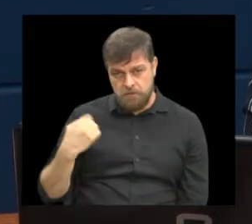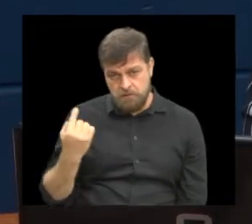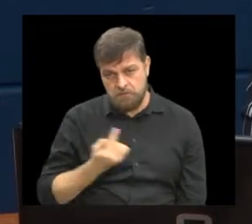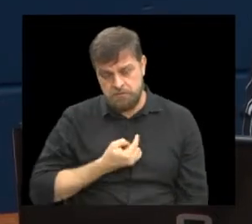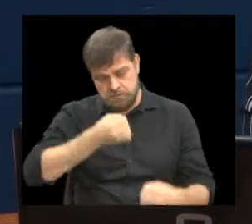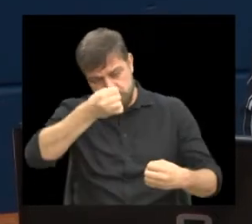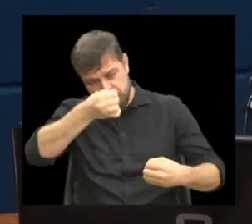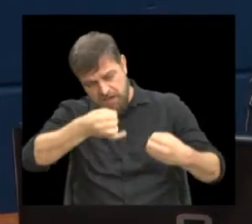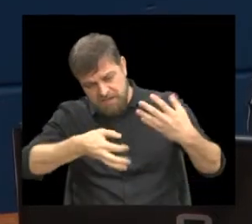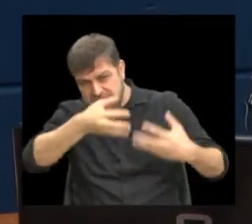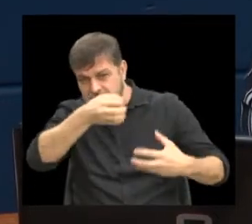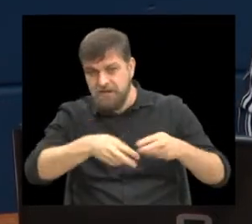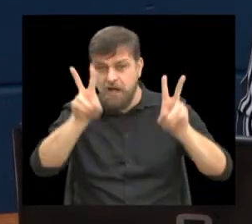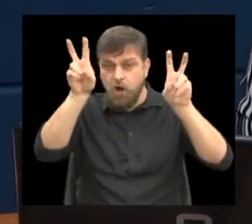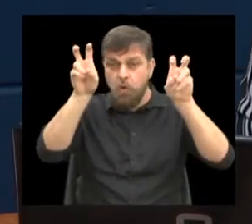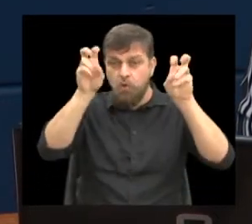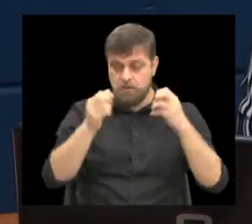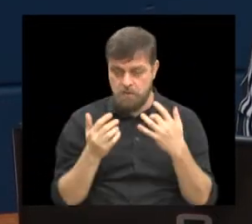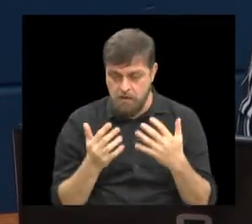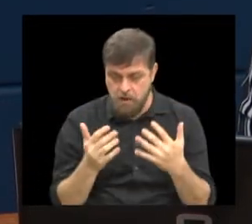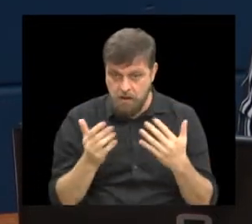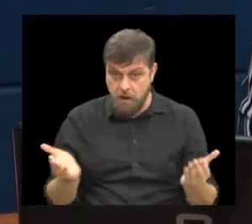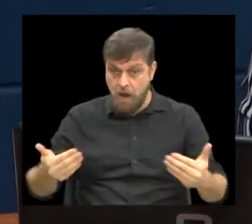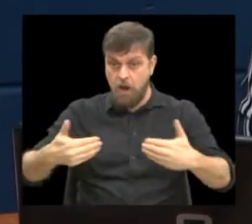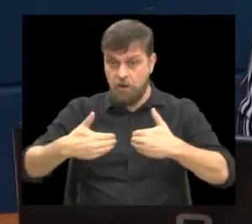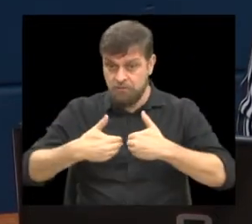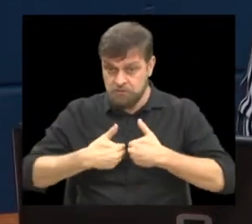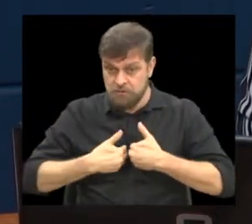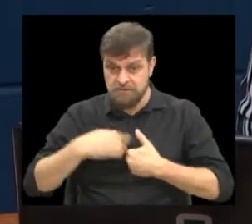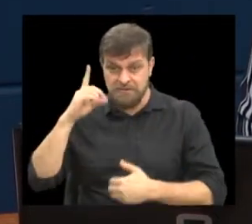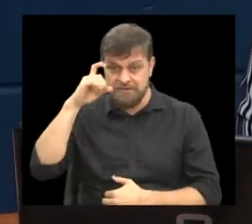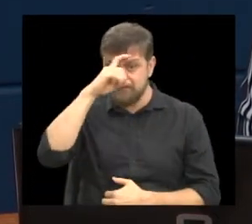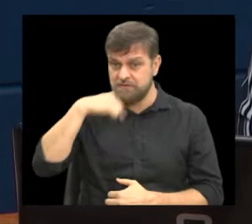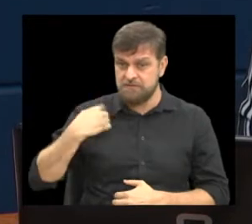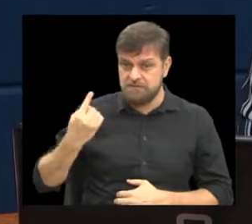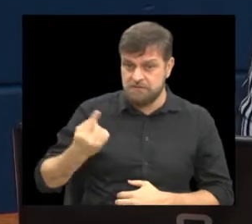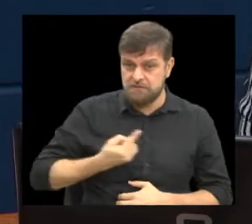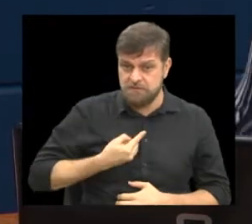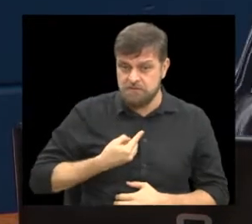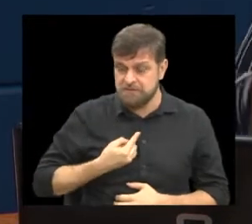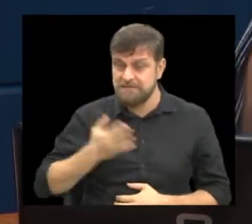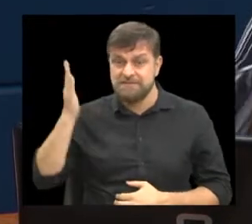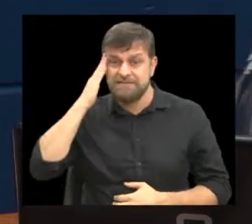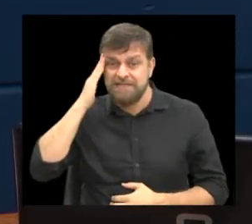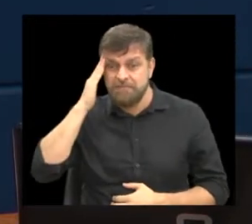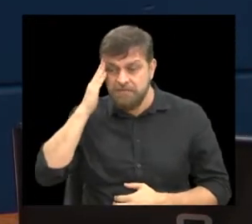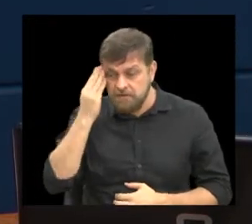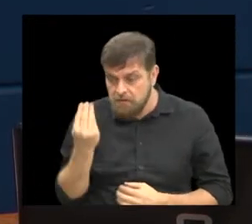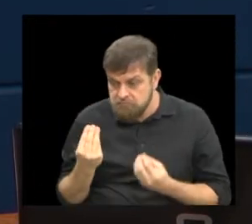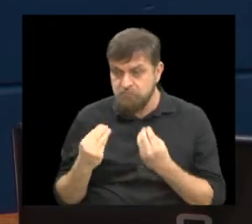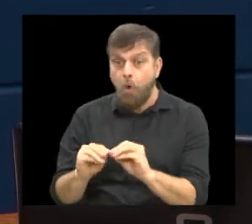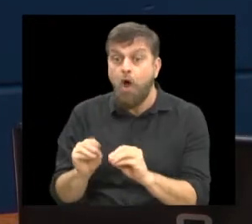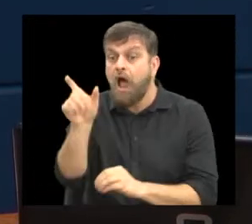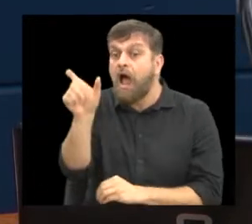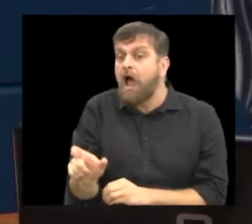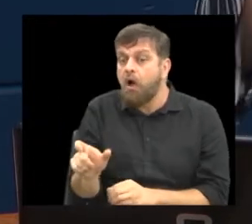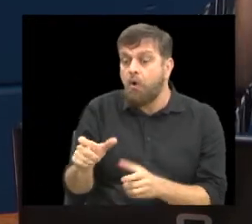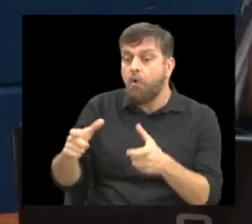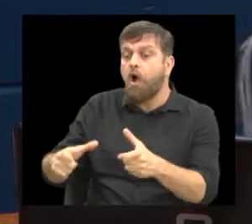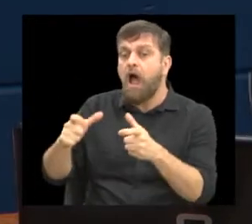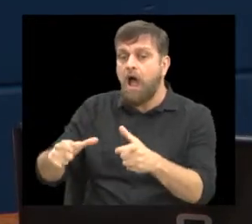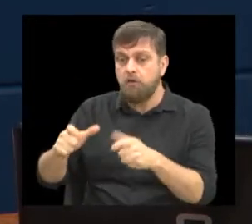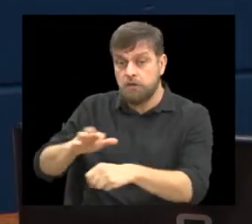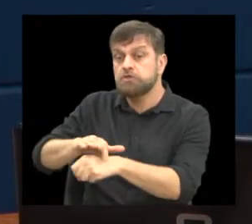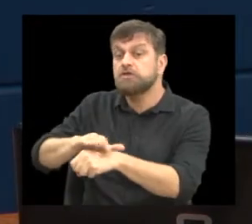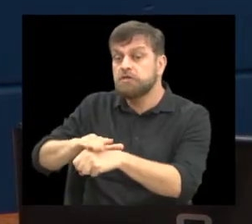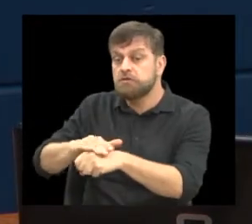de autismo, foi por isso que eu falei que é difícil você colocar o autista dentro de uma síndrome. Né? Porque a síndrome,